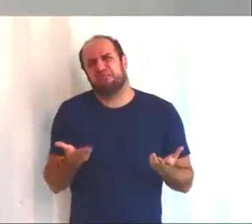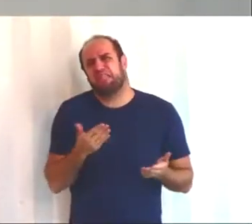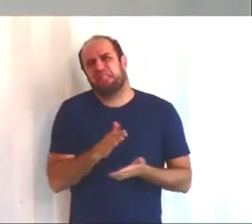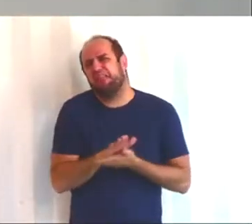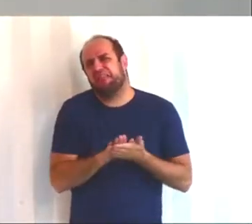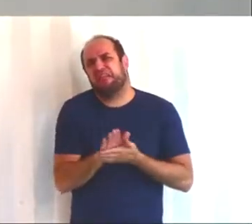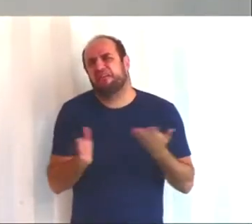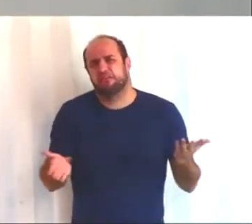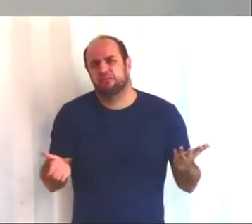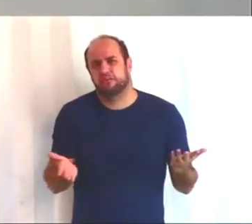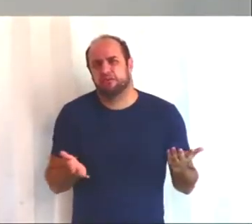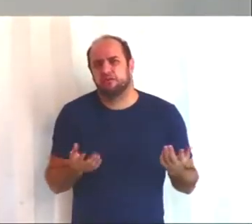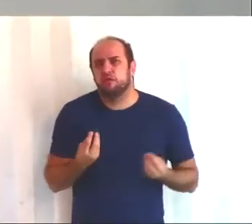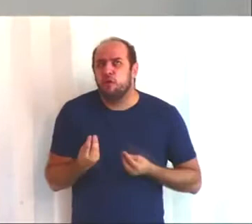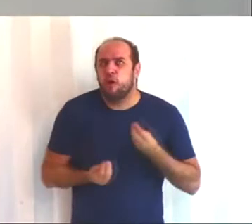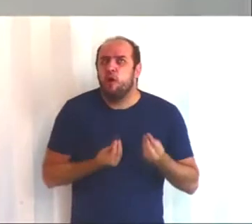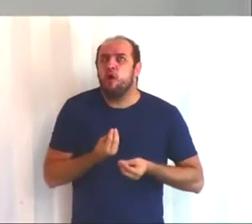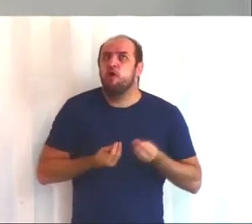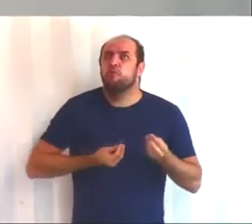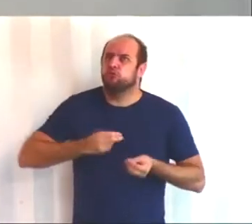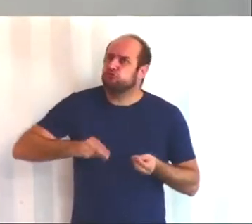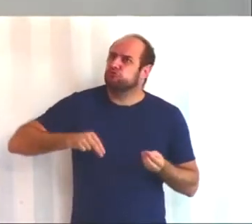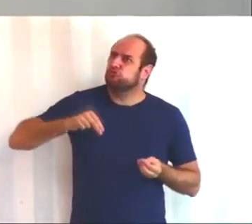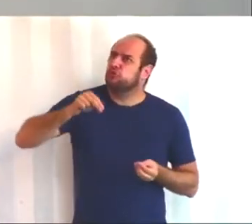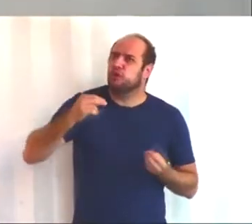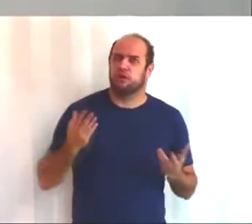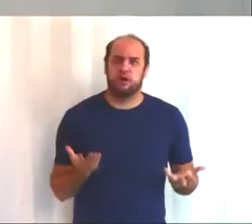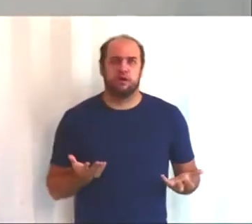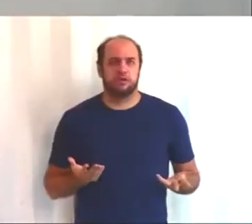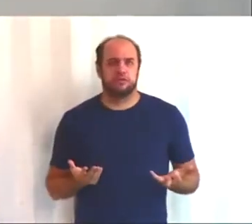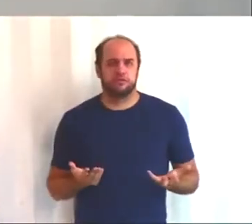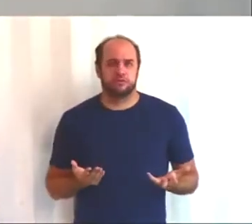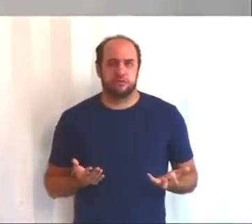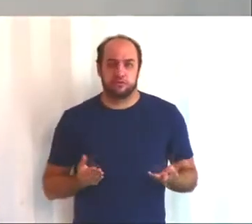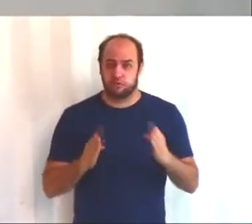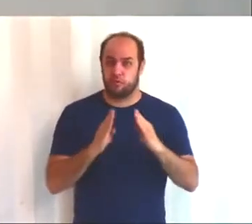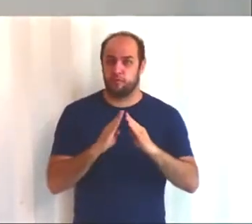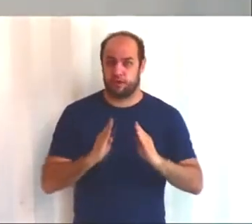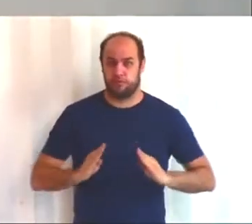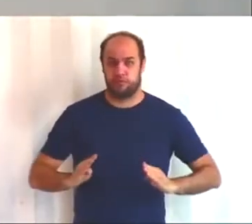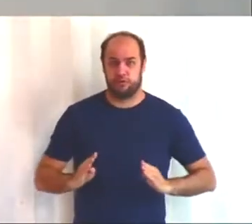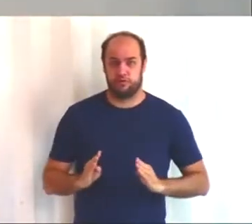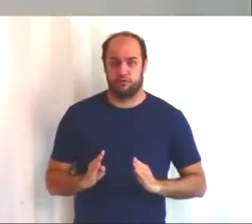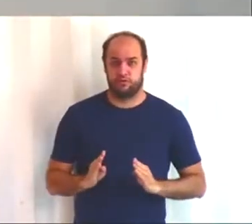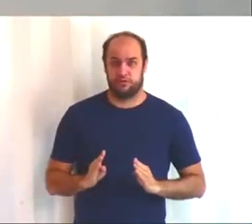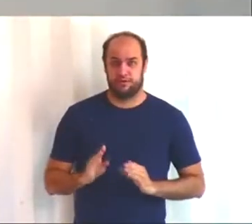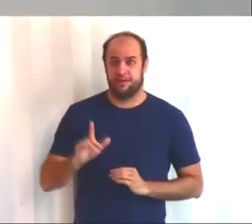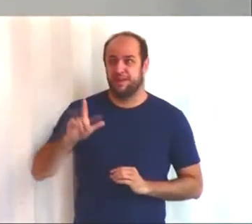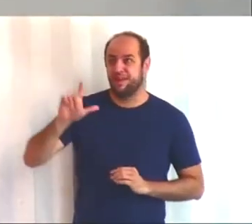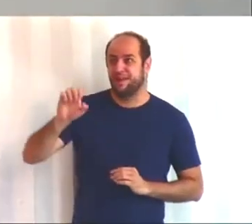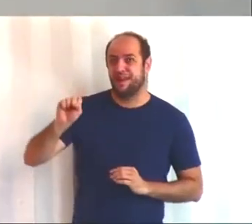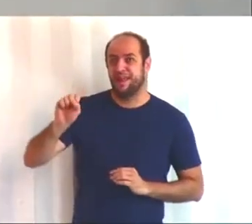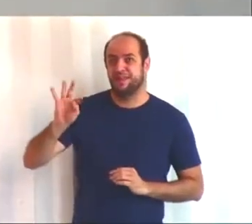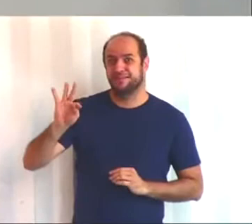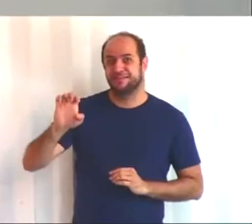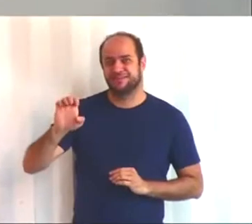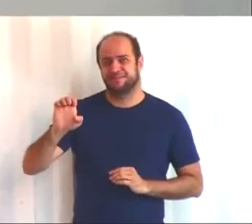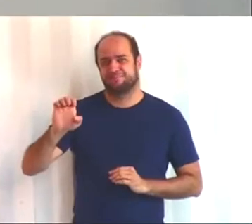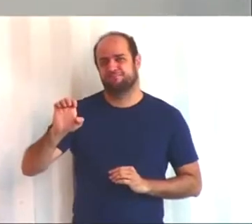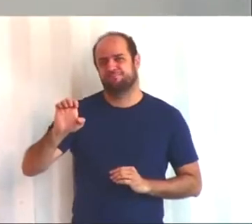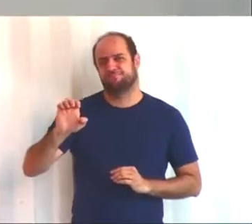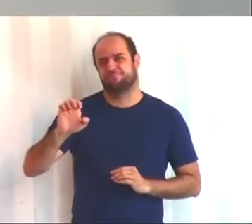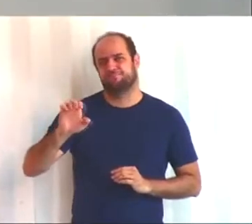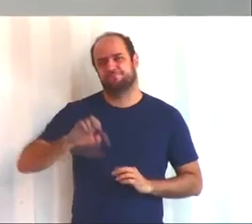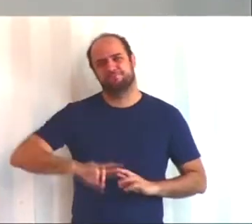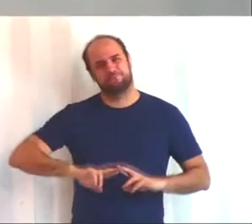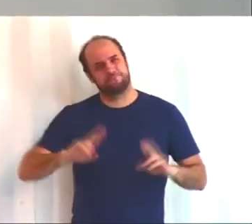Porque Babilônia, o Império Neobabilônio, ele não está no norte. Ele está no leste, ele está aqui.